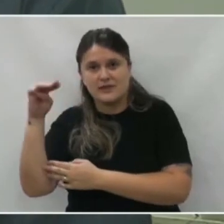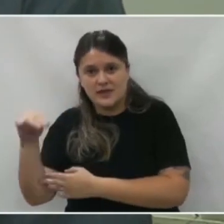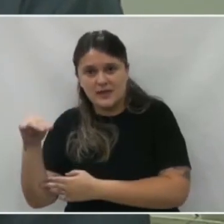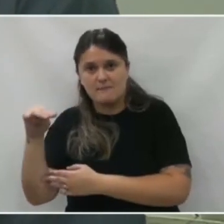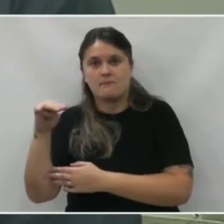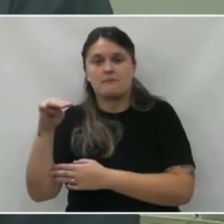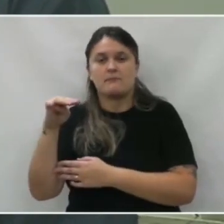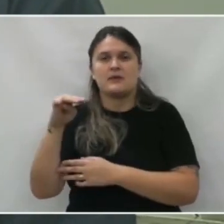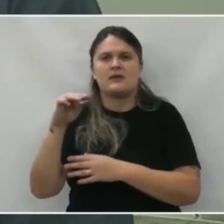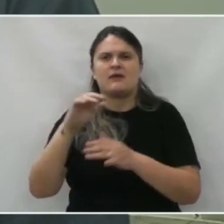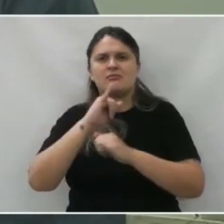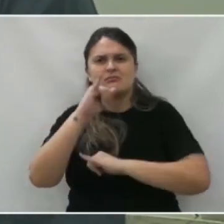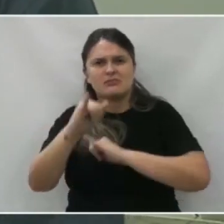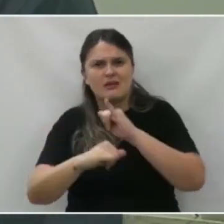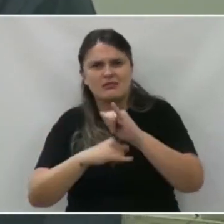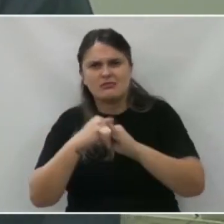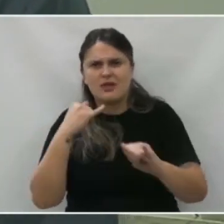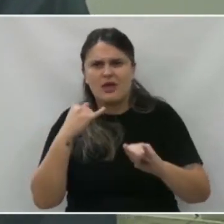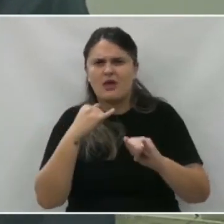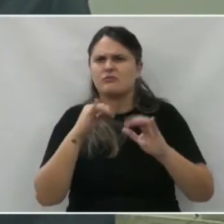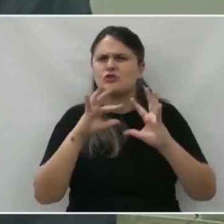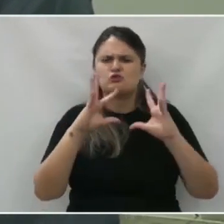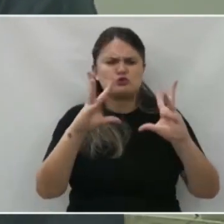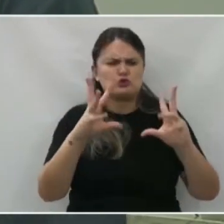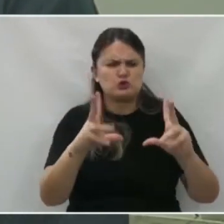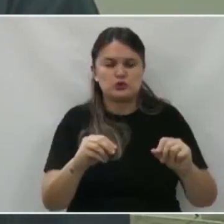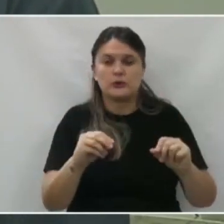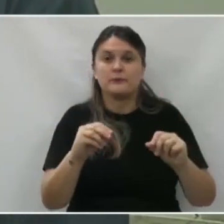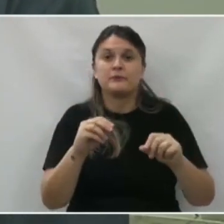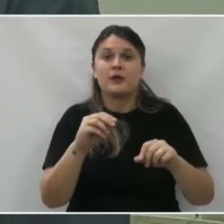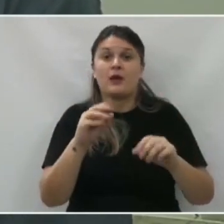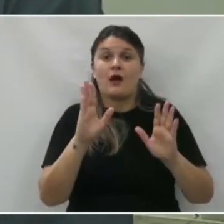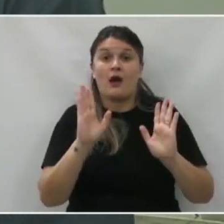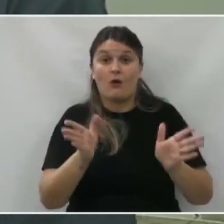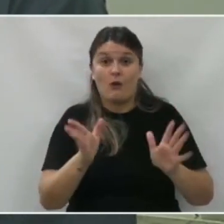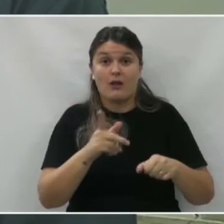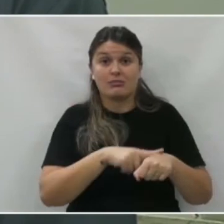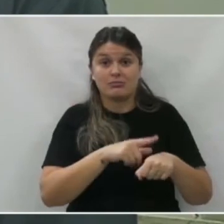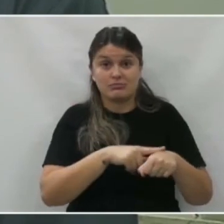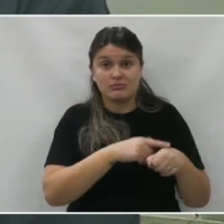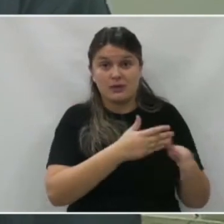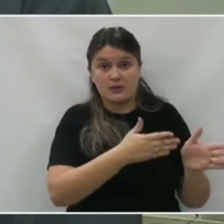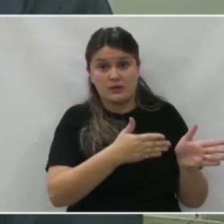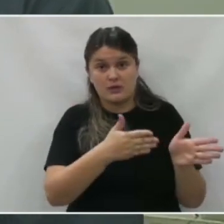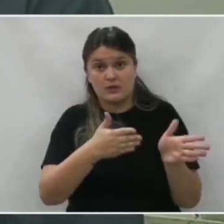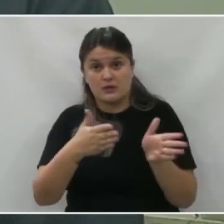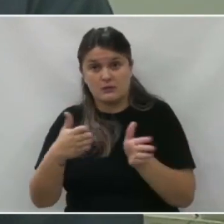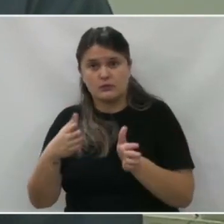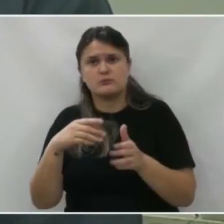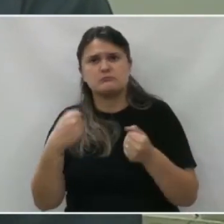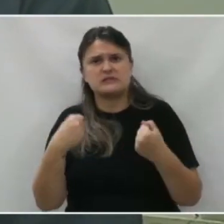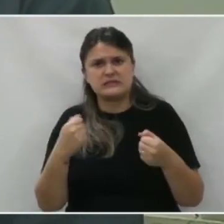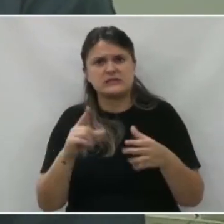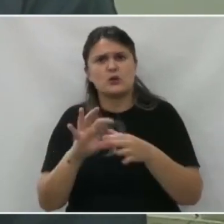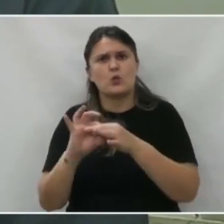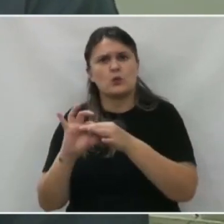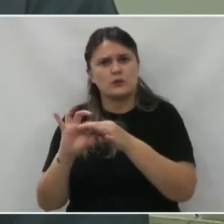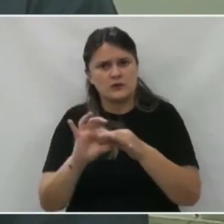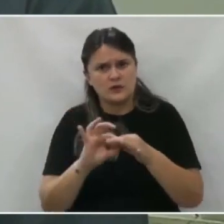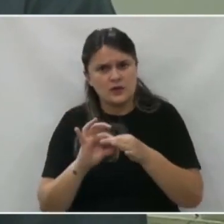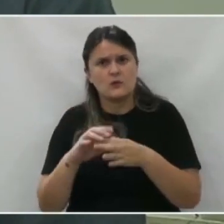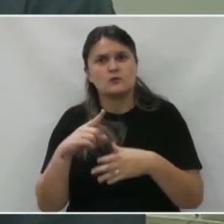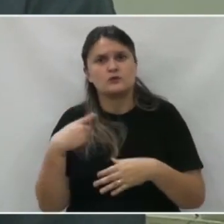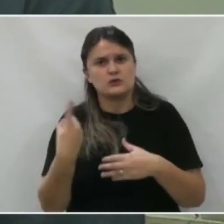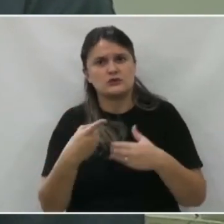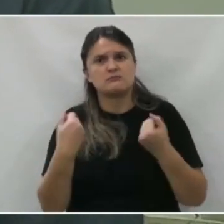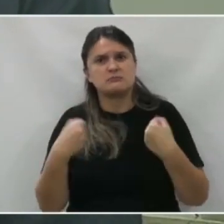os canais de internet, os blogs, enfim, que nesse momento haja uma união. Nós temos que